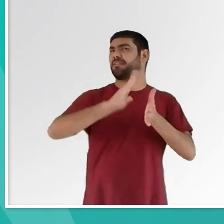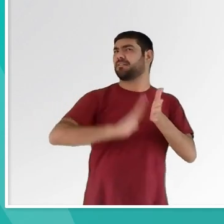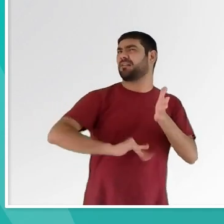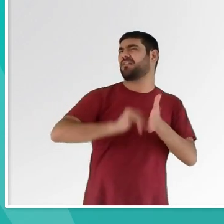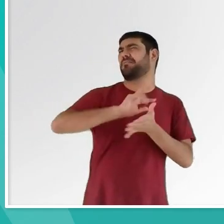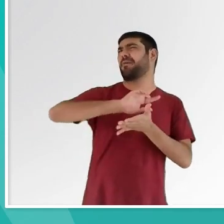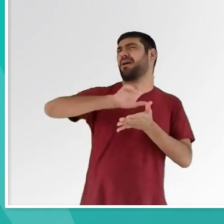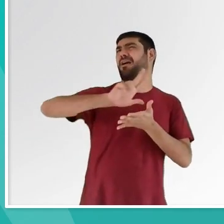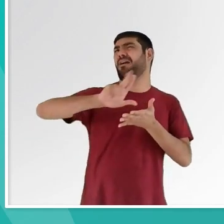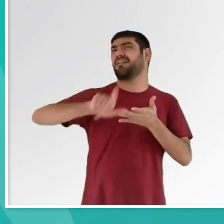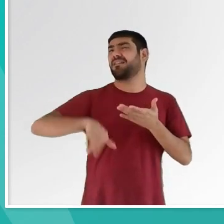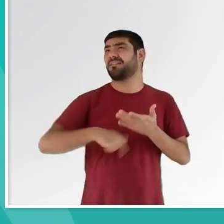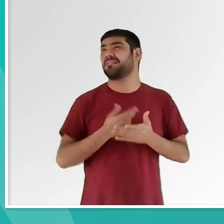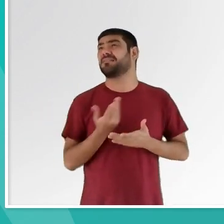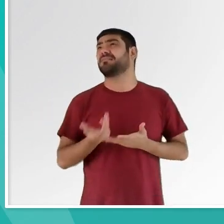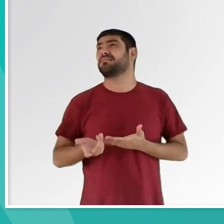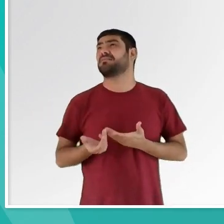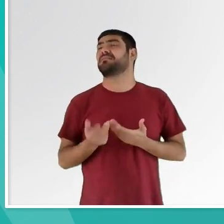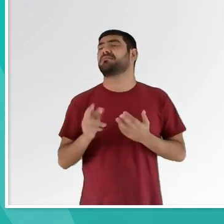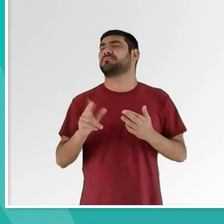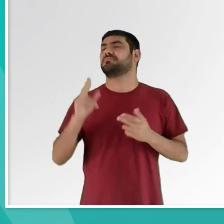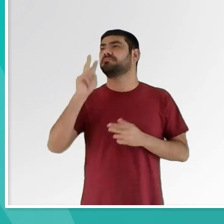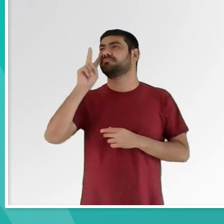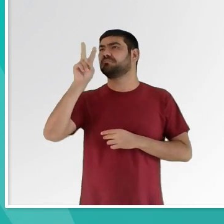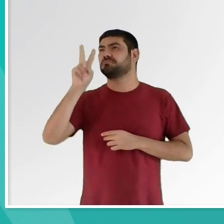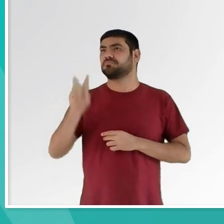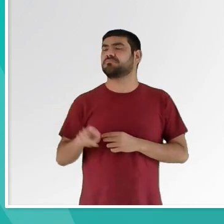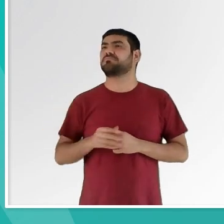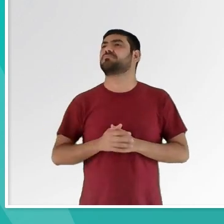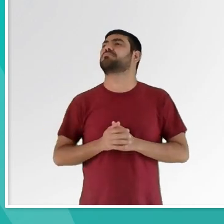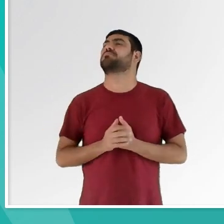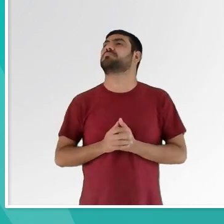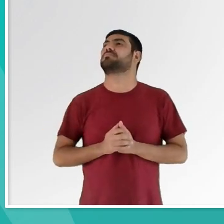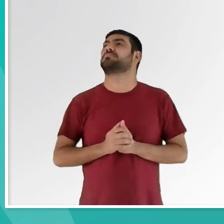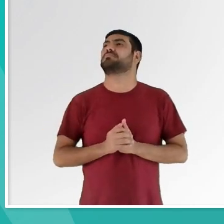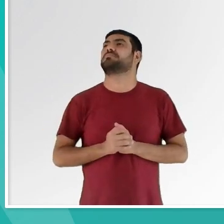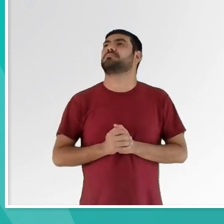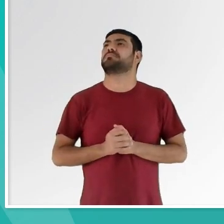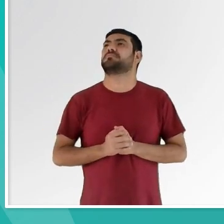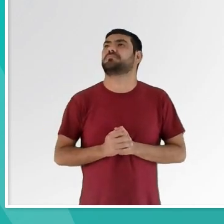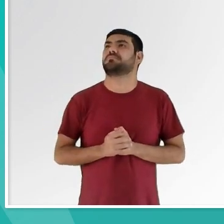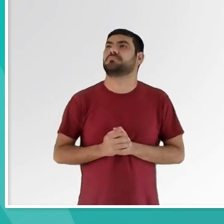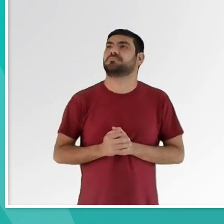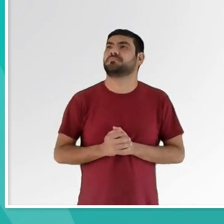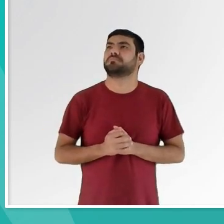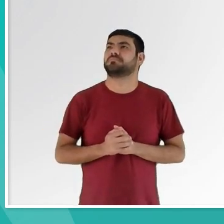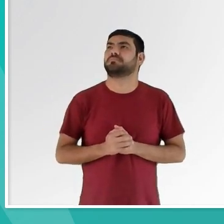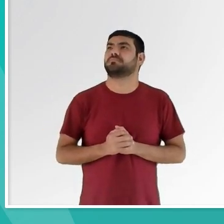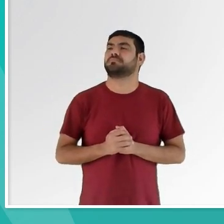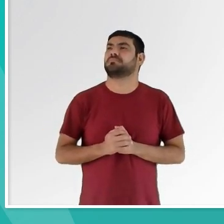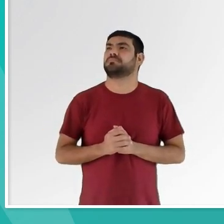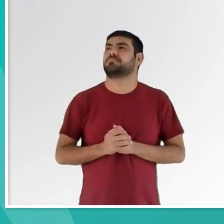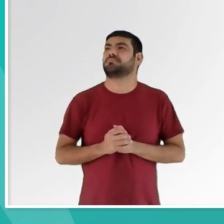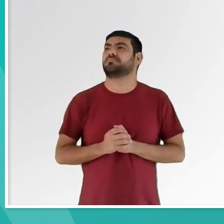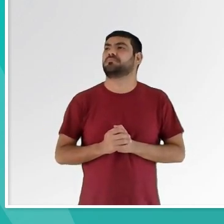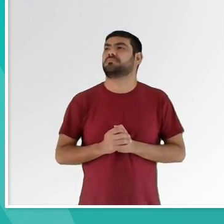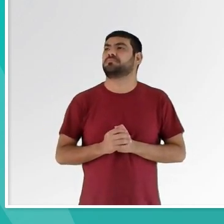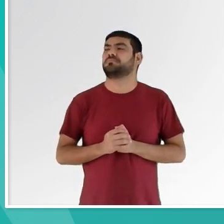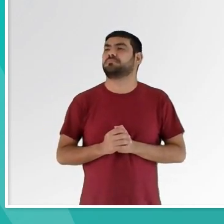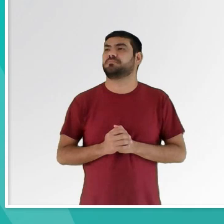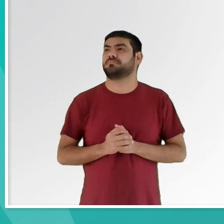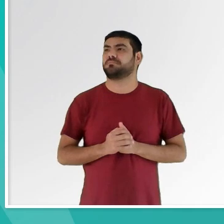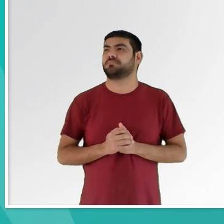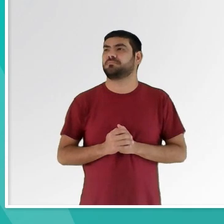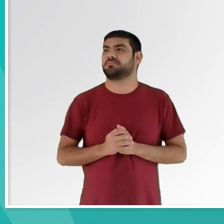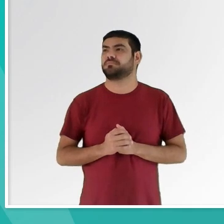né? Diferencia-se da pintura e da gravura, por ser considerado tanto como processo quanto